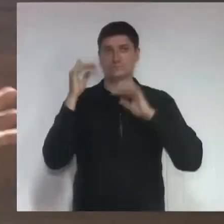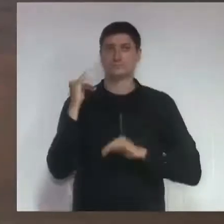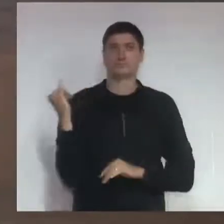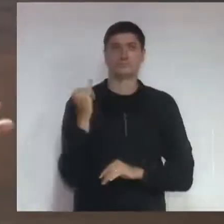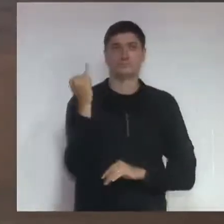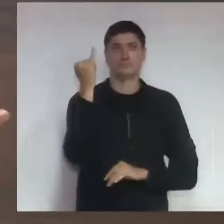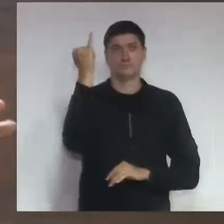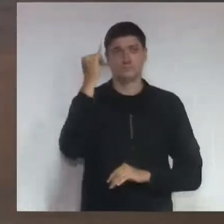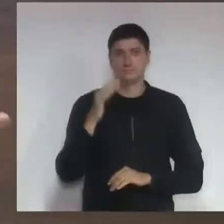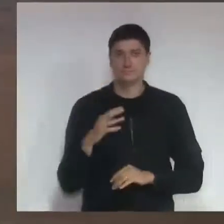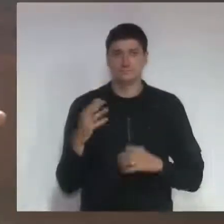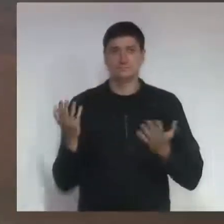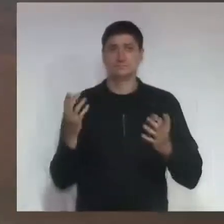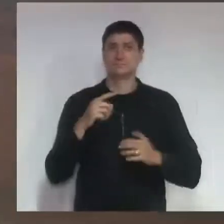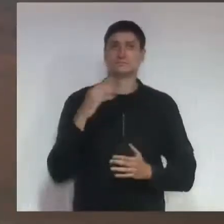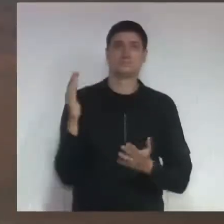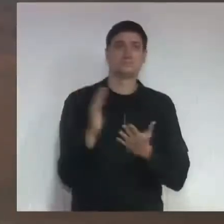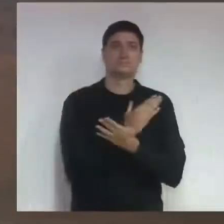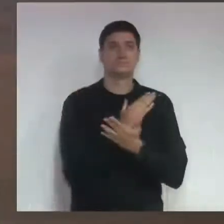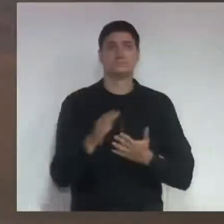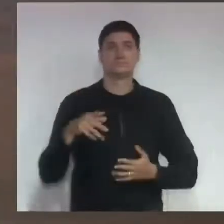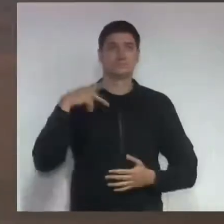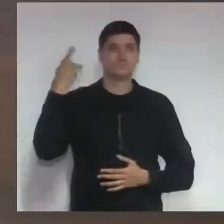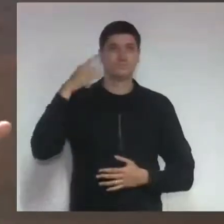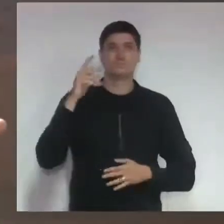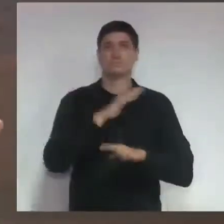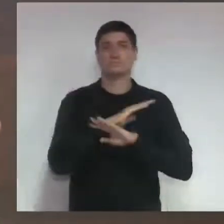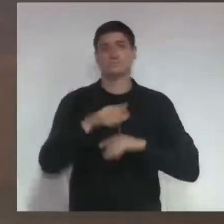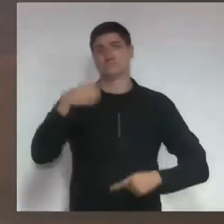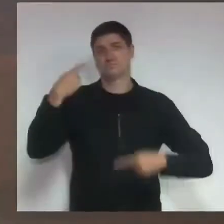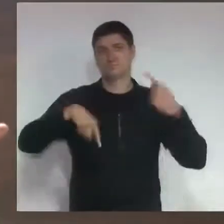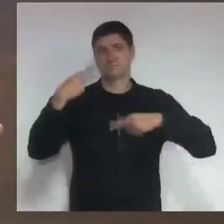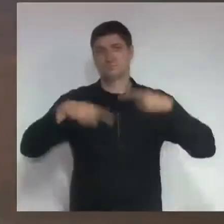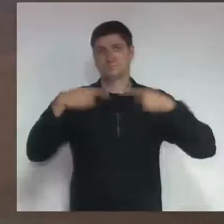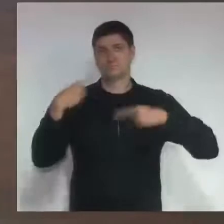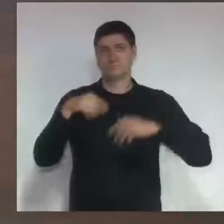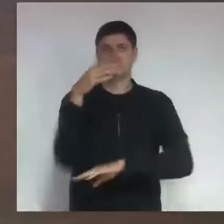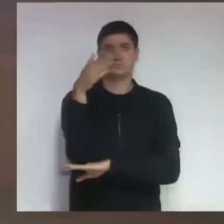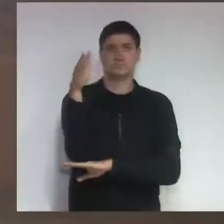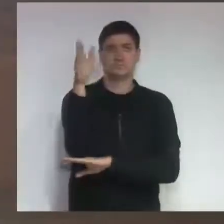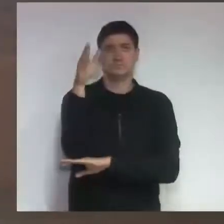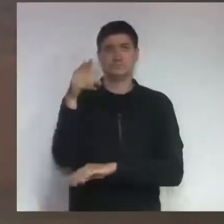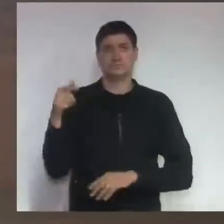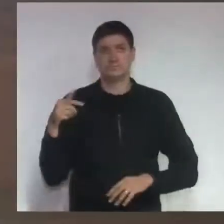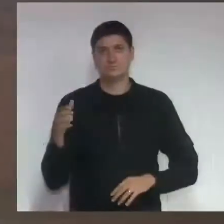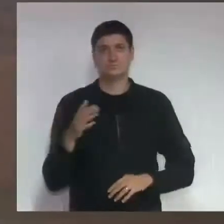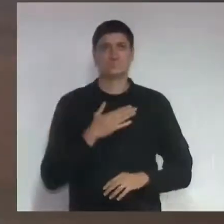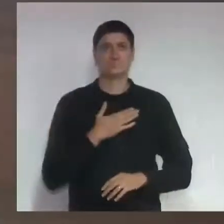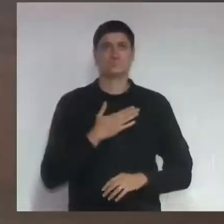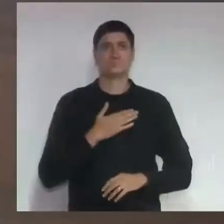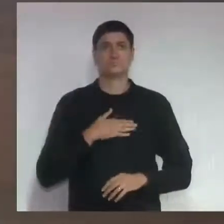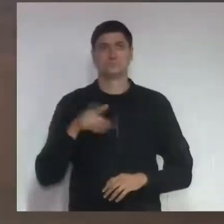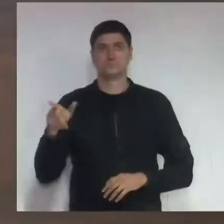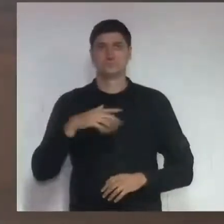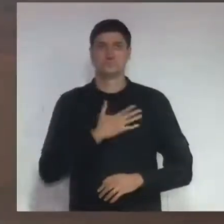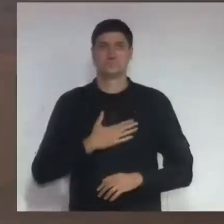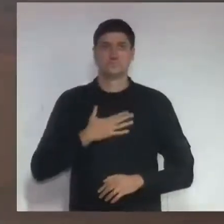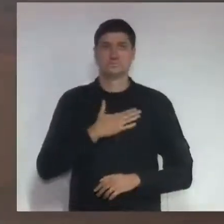briga ideológica que eu tenho visto aí nos últimos tempos. Não é porque determinado cidadão gosta de